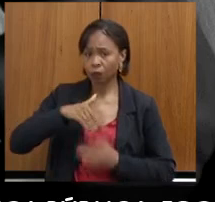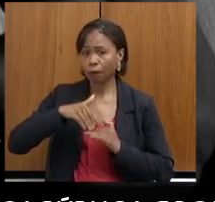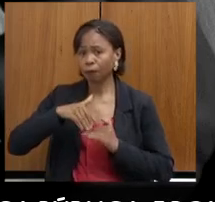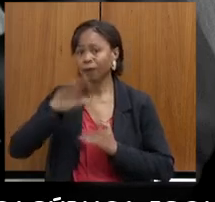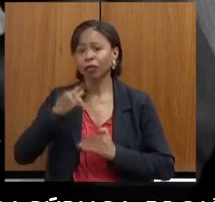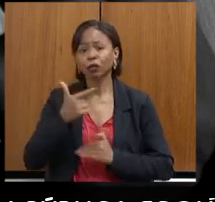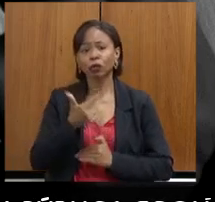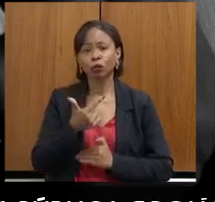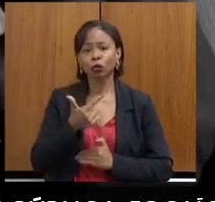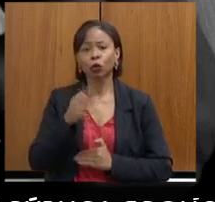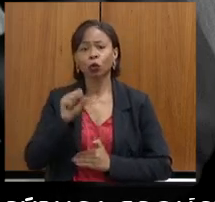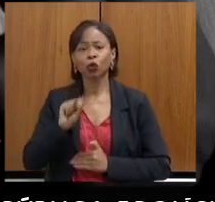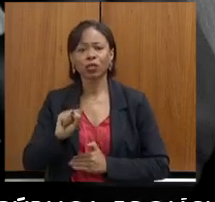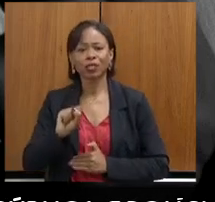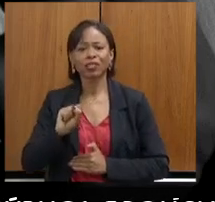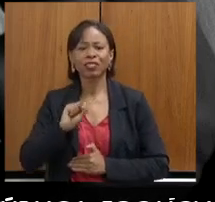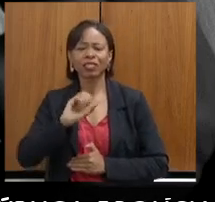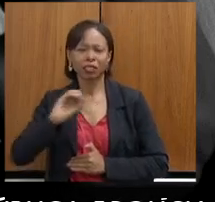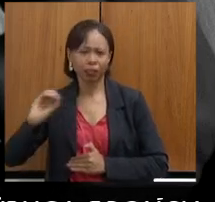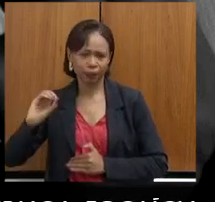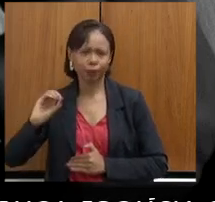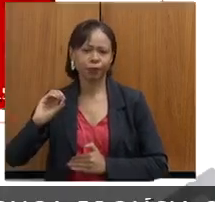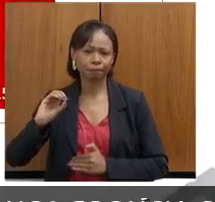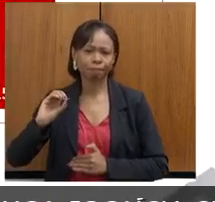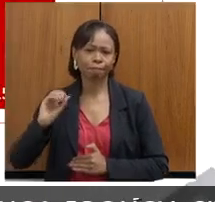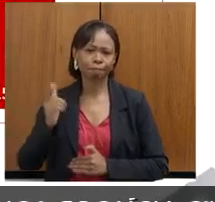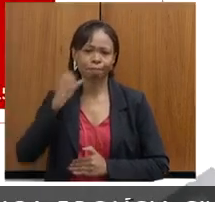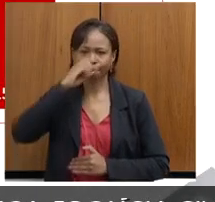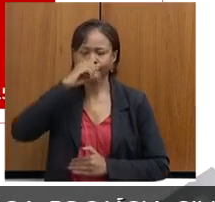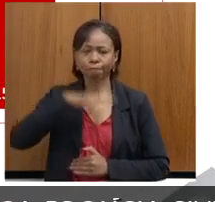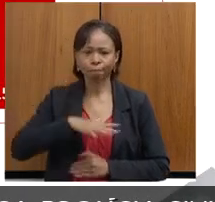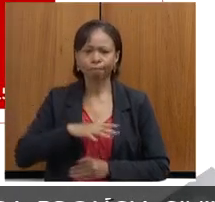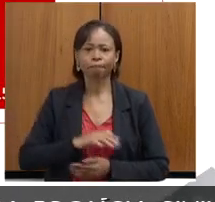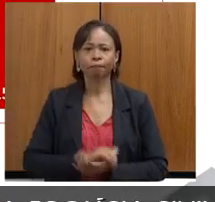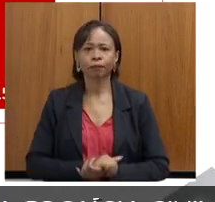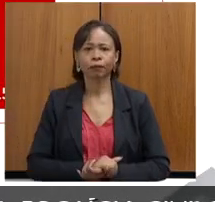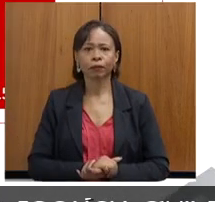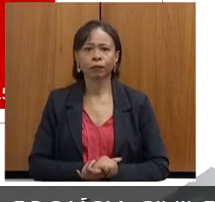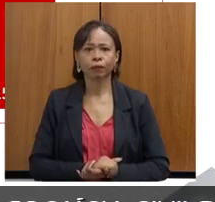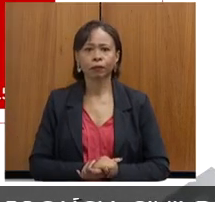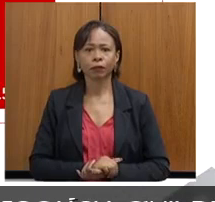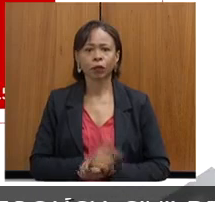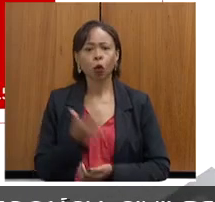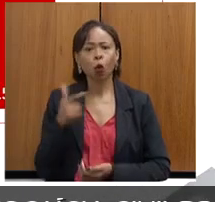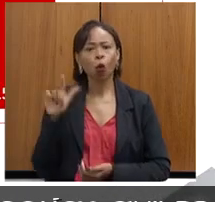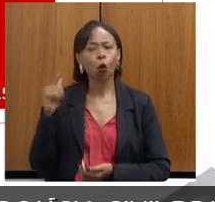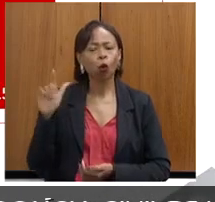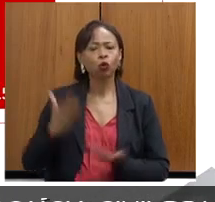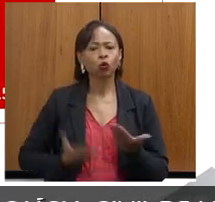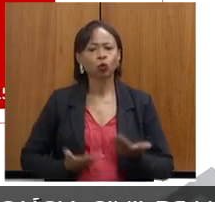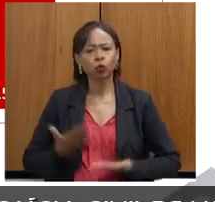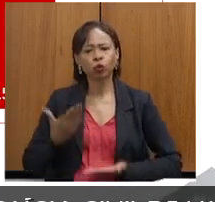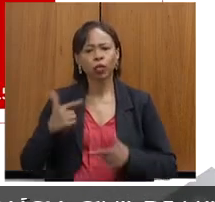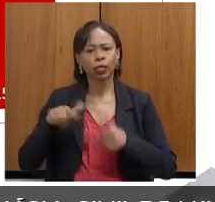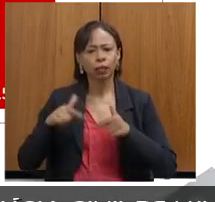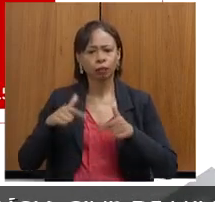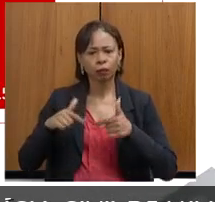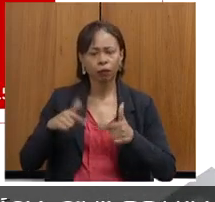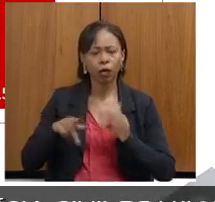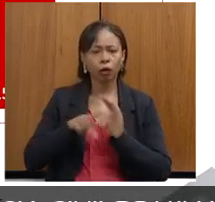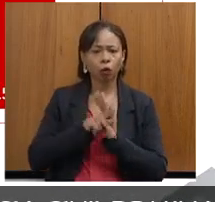mil e oitocentos registros pode seguir por favor outros serviços oferecidos